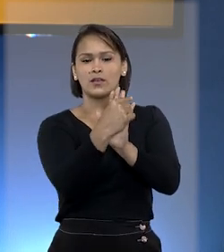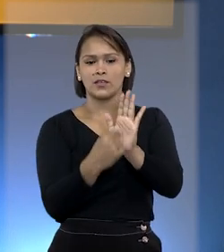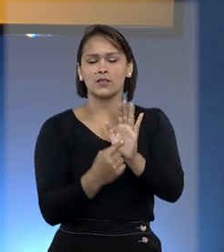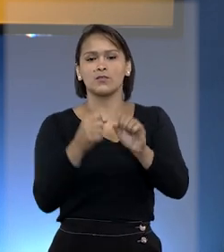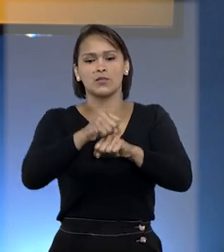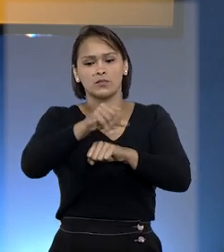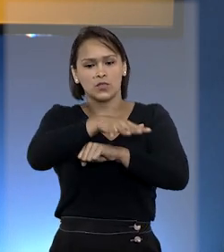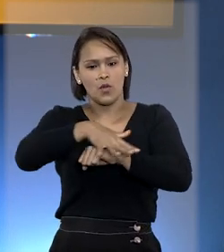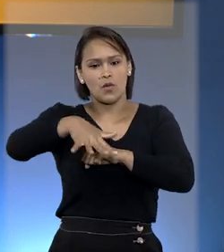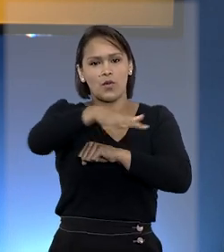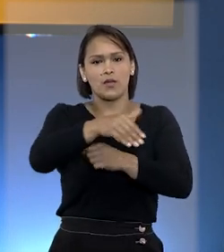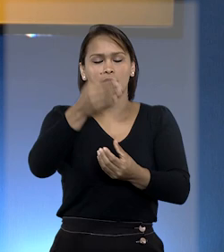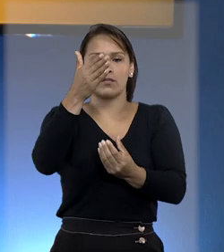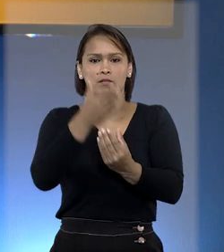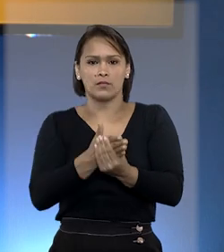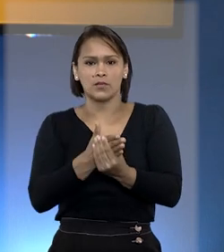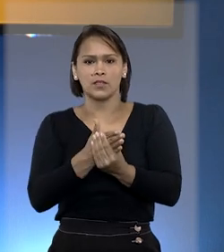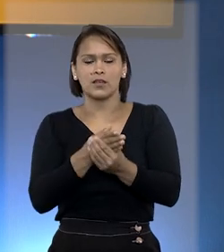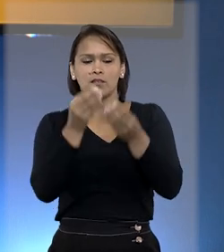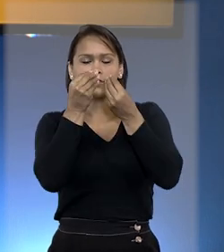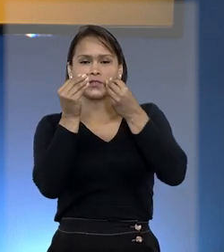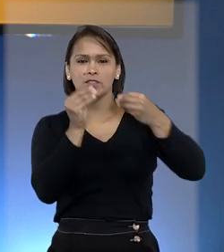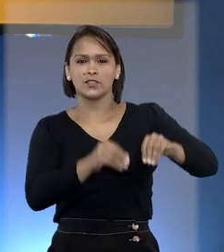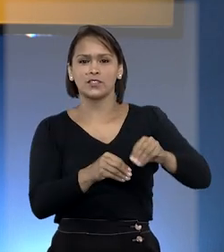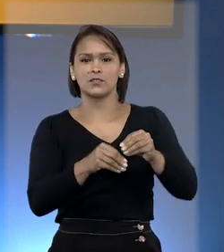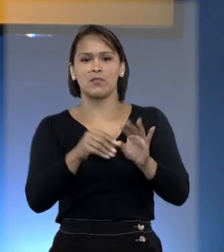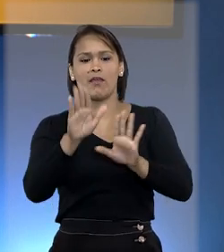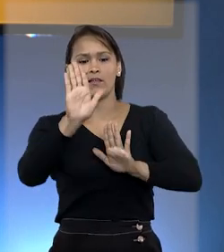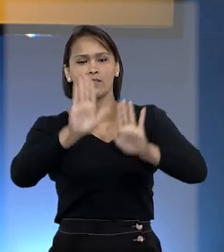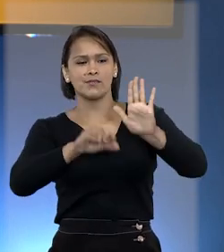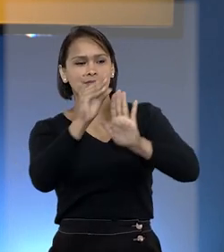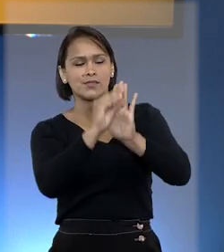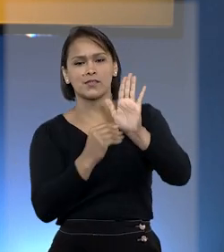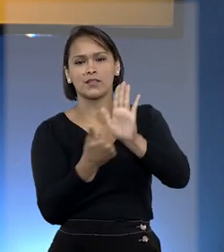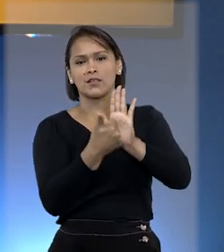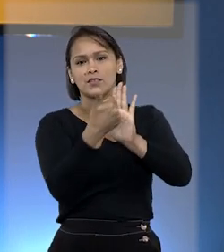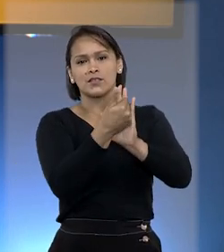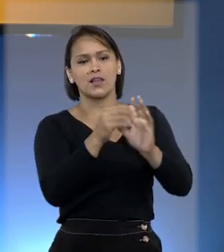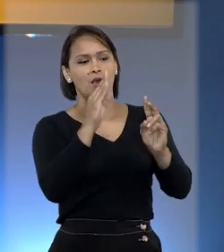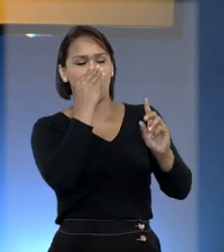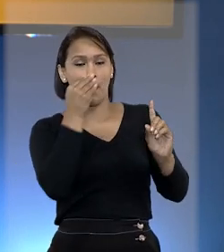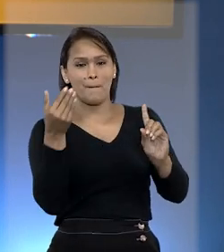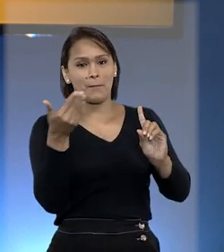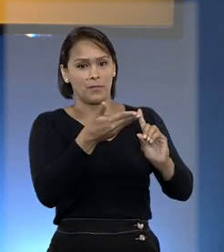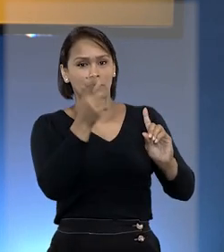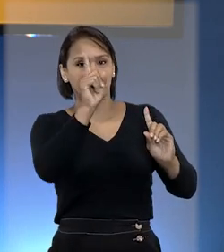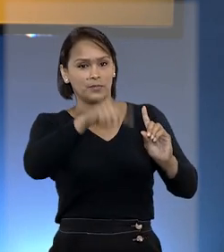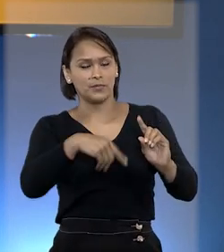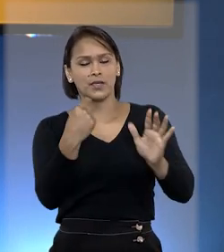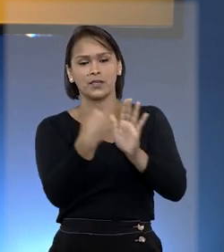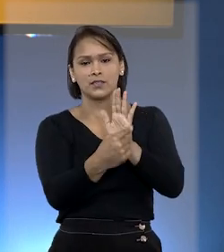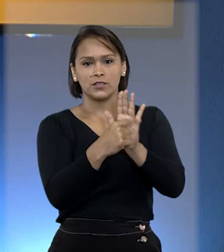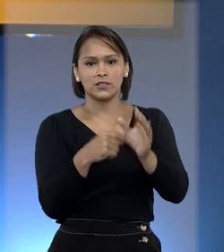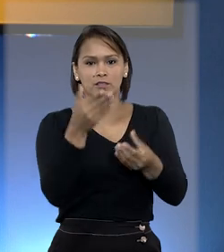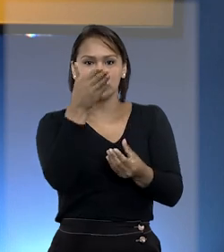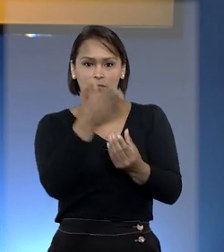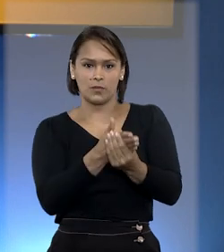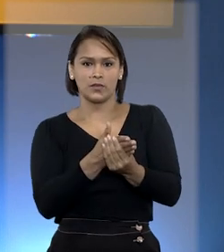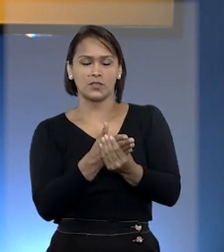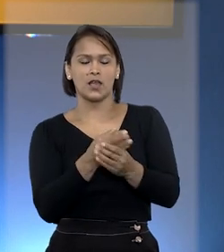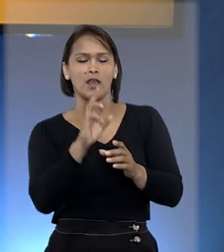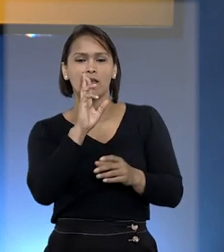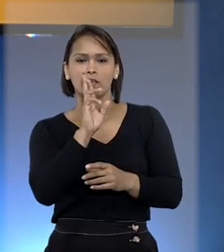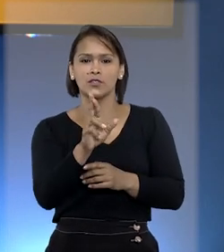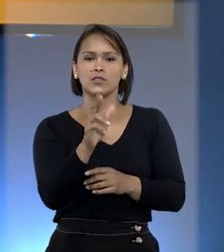cancelamento da distribuição do processo dispensa a citação ou intimação da parte ré e que a extinção do processo